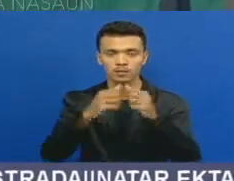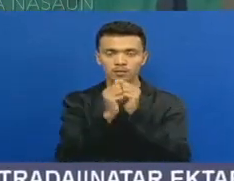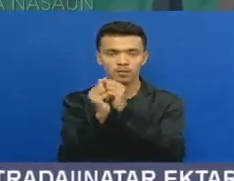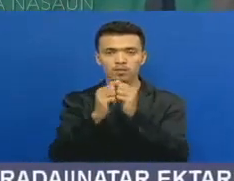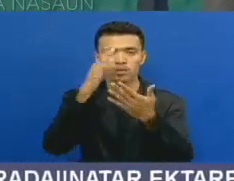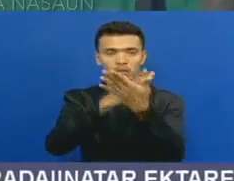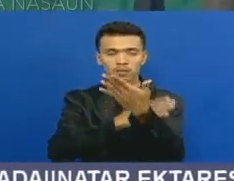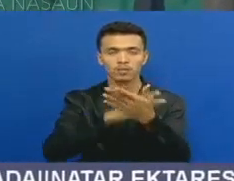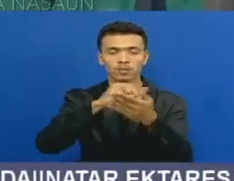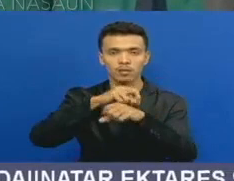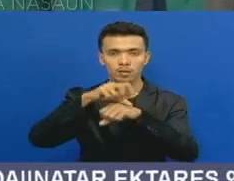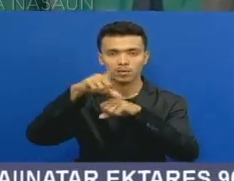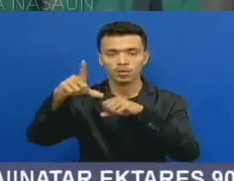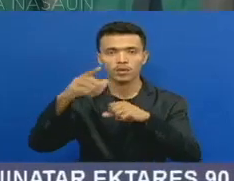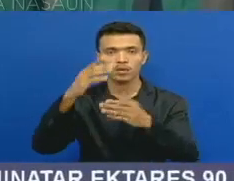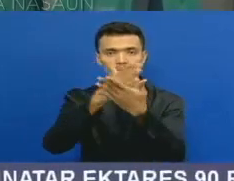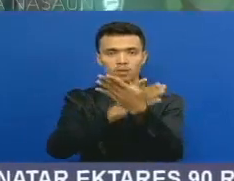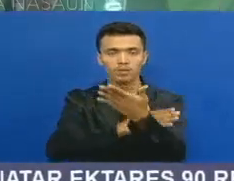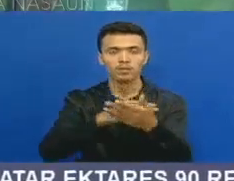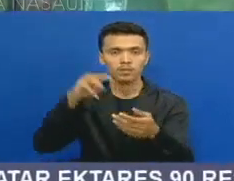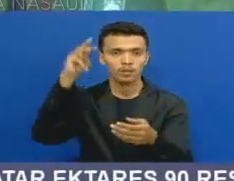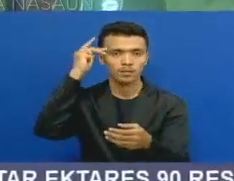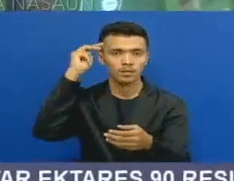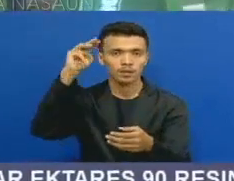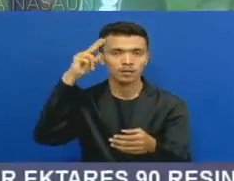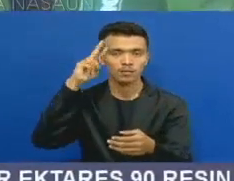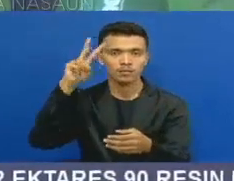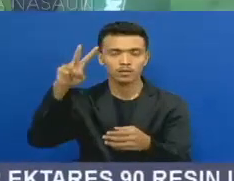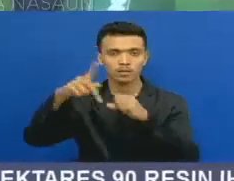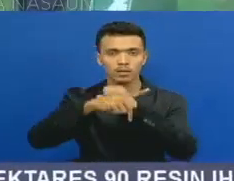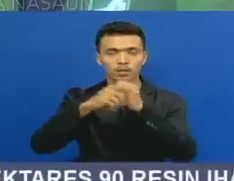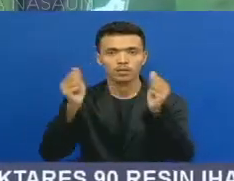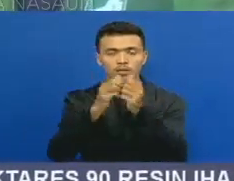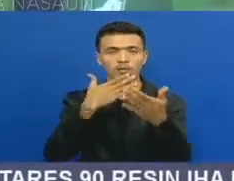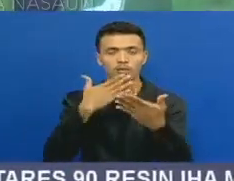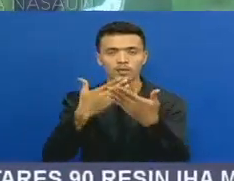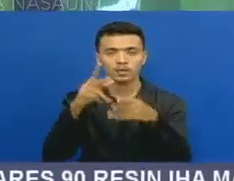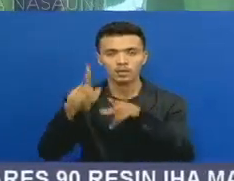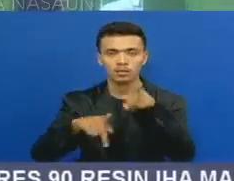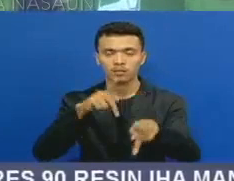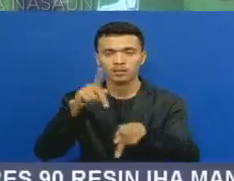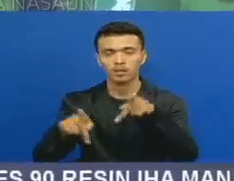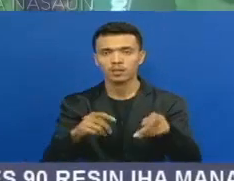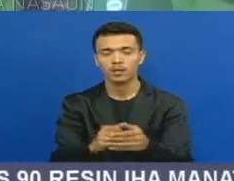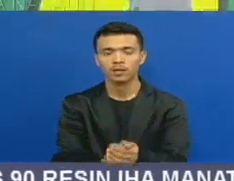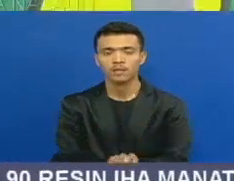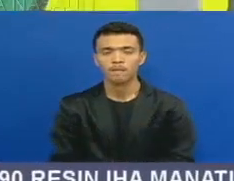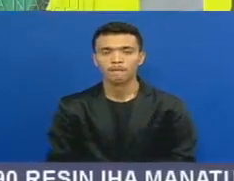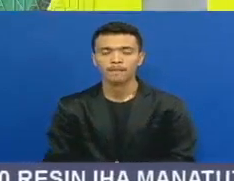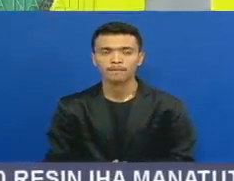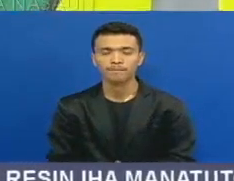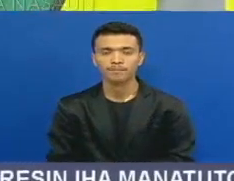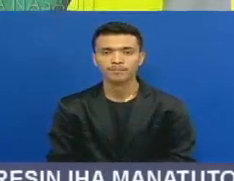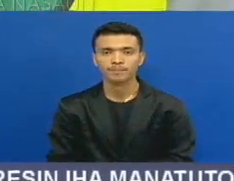com a estrutura nacional, onde promove missão na visão partido rodia e a sociedade. Profissionais,